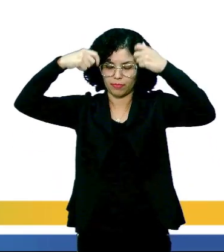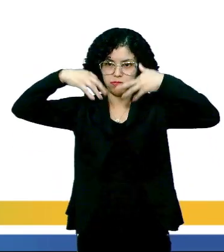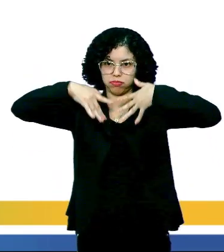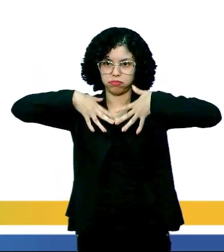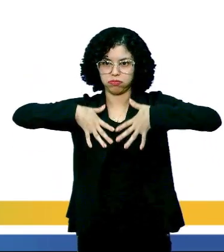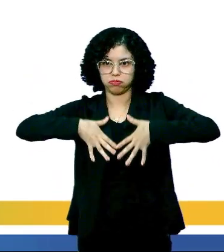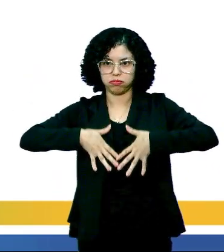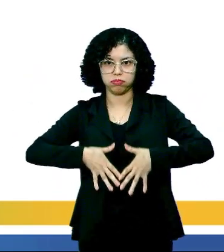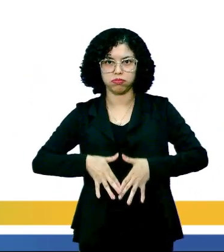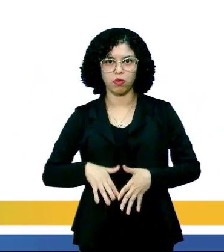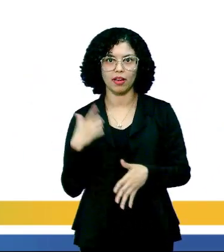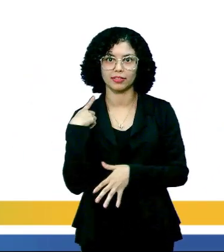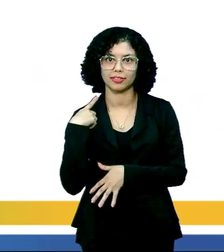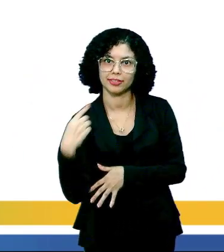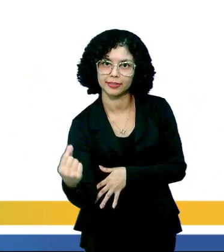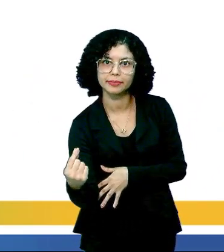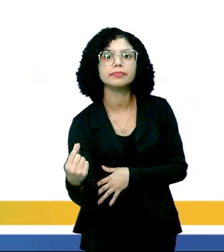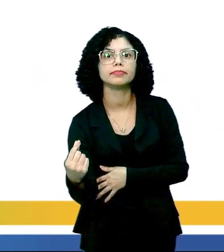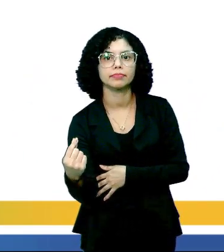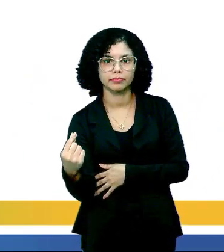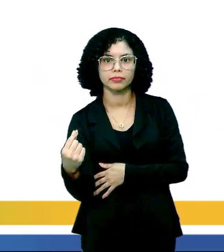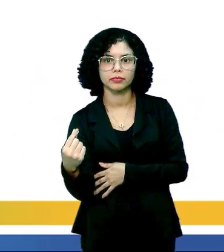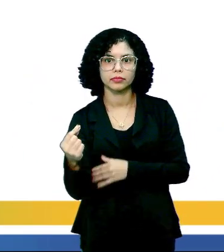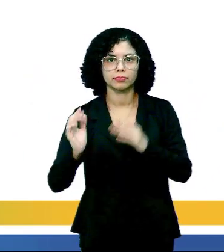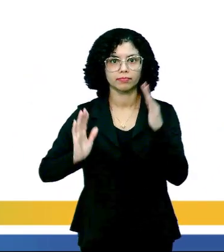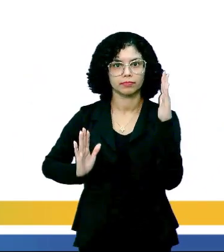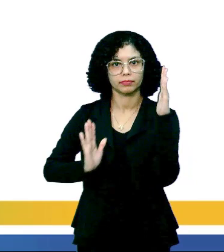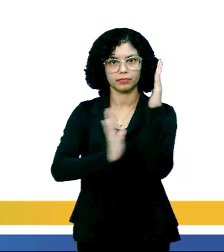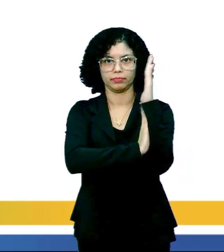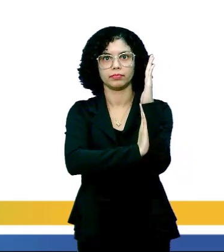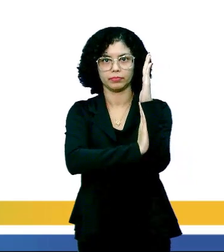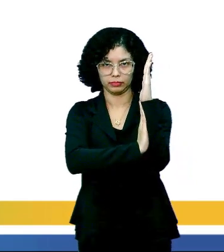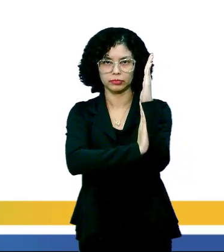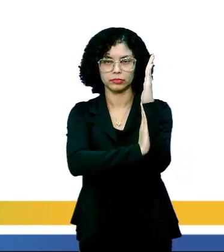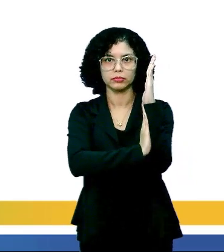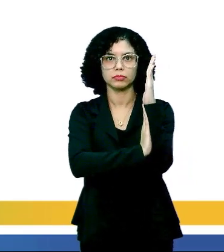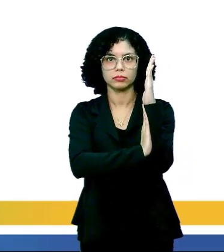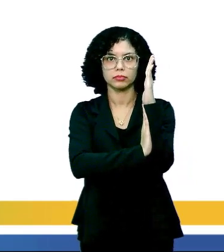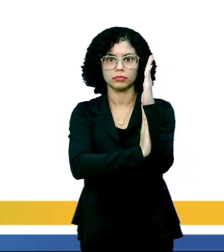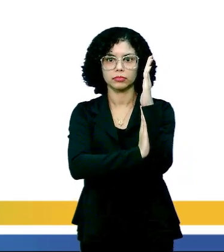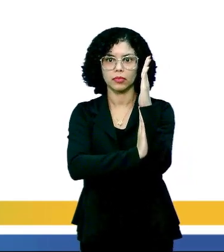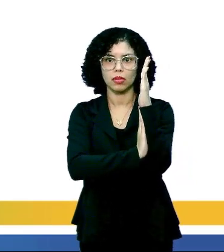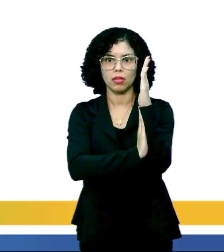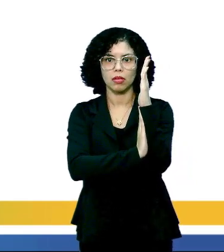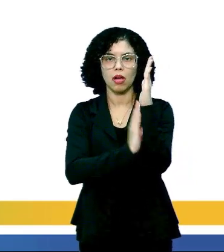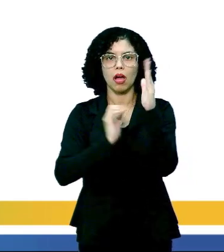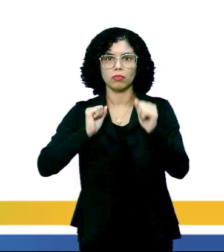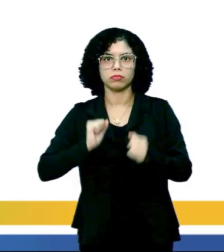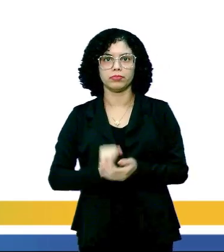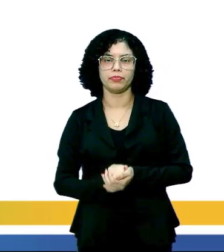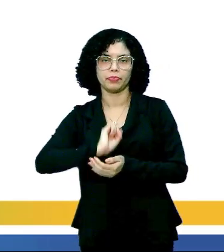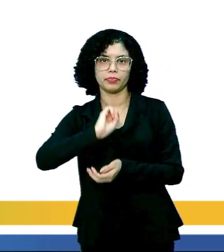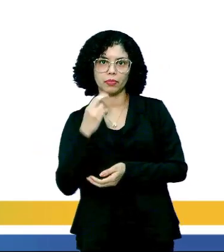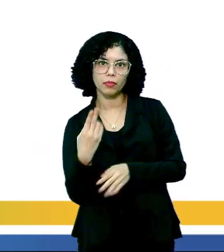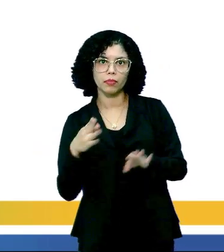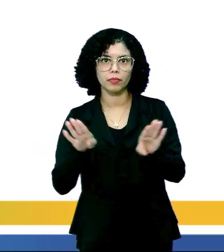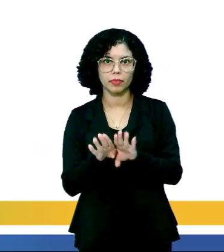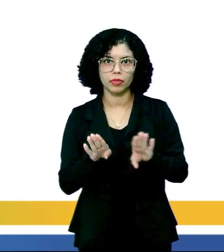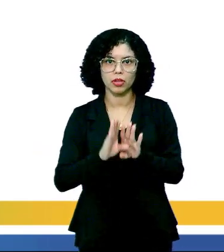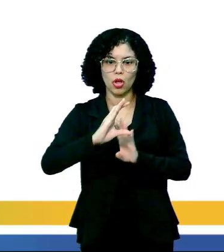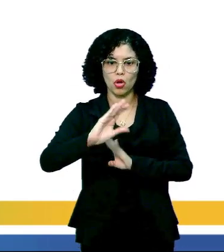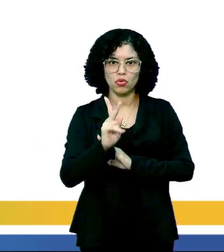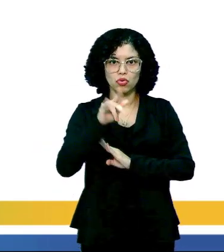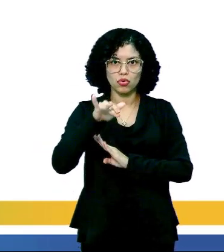corpo e elas só conseguem ser retidas por uma parede de concreto relativamente grossa ou por placas de